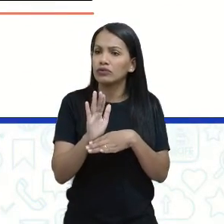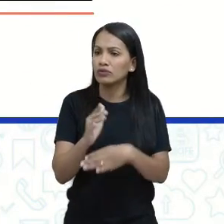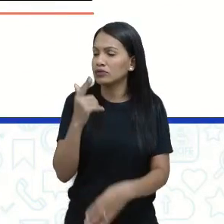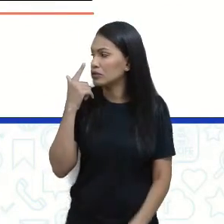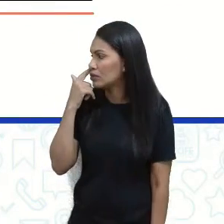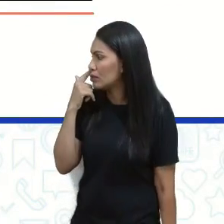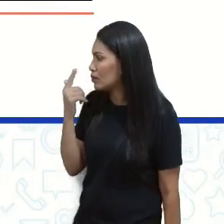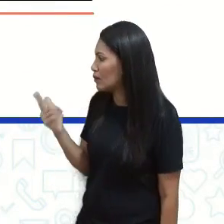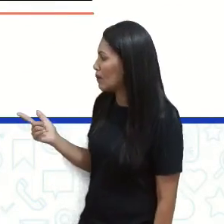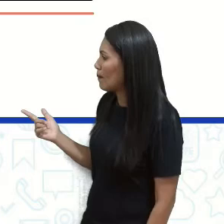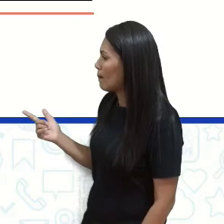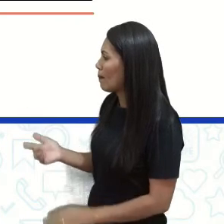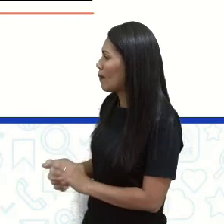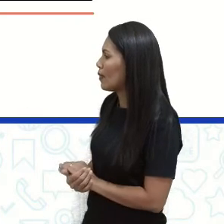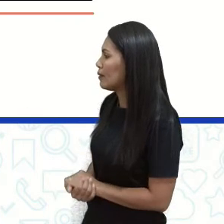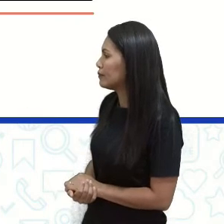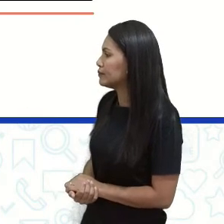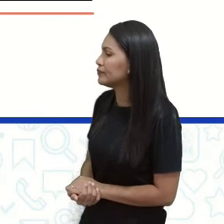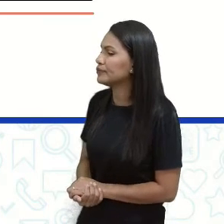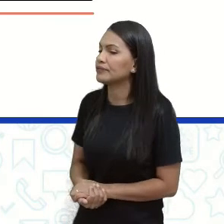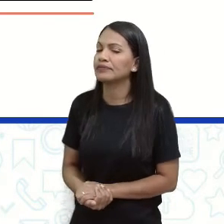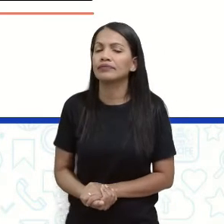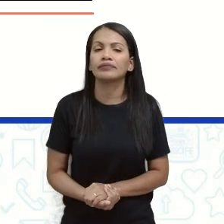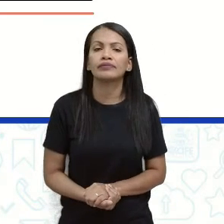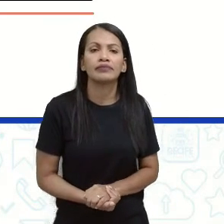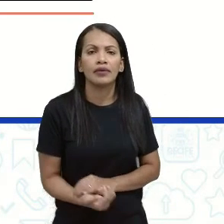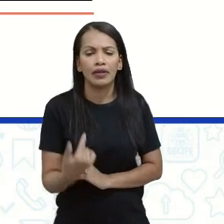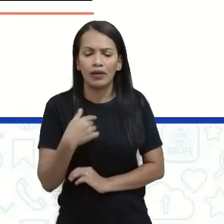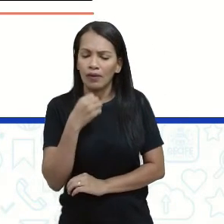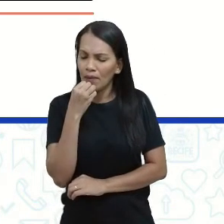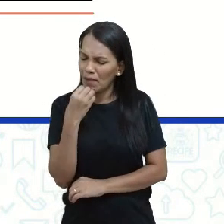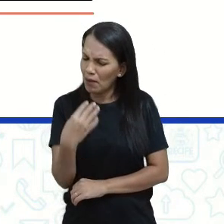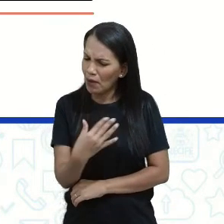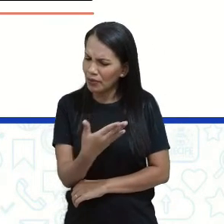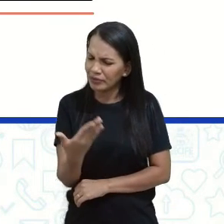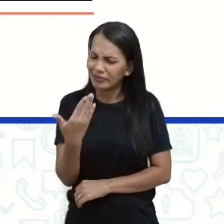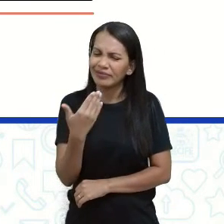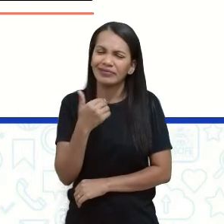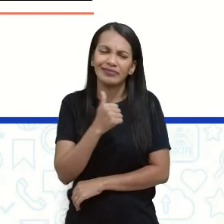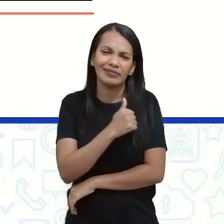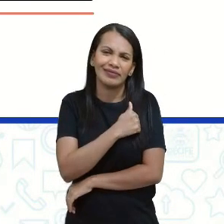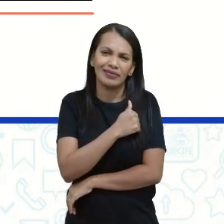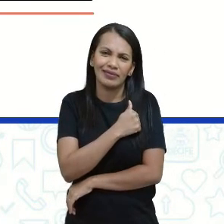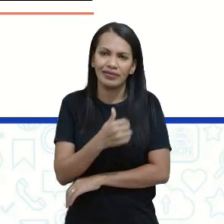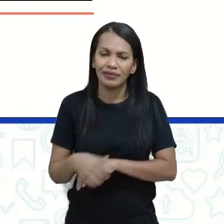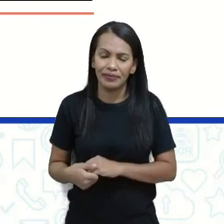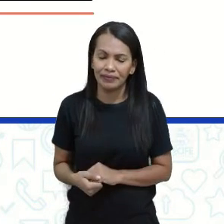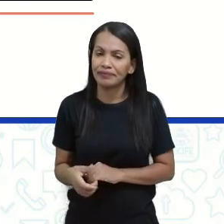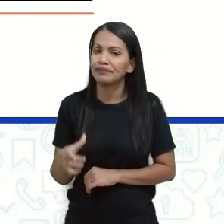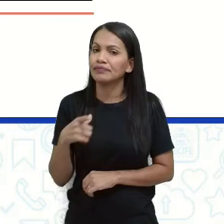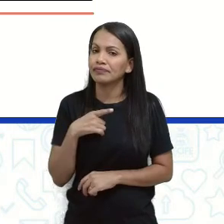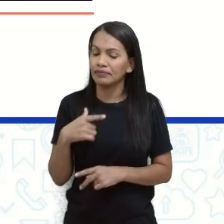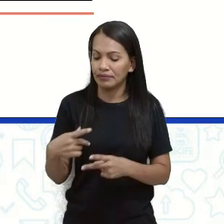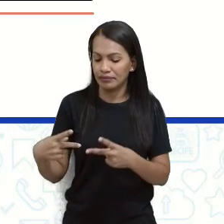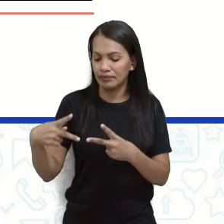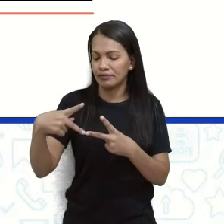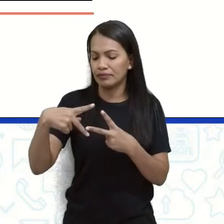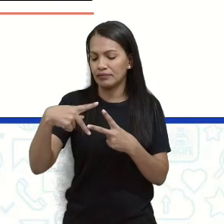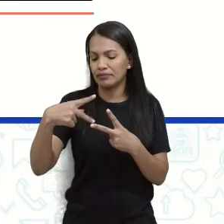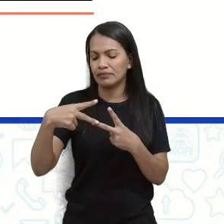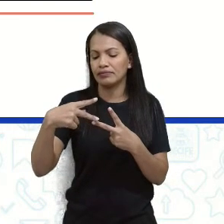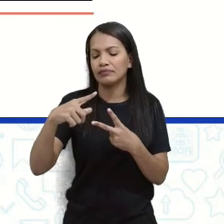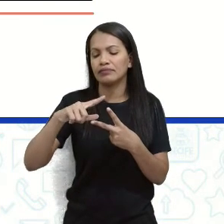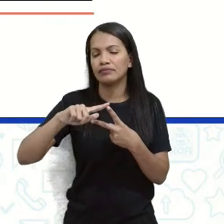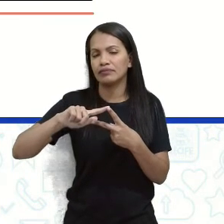e comparar. Olha aí, Marta, como você é bonzinho com esses meninos. Muito bem. Então, botei o triângulo com todas as letras e botei o